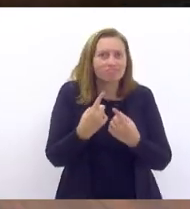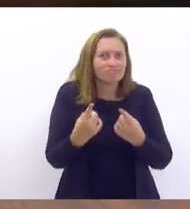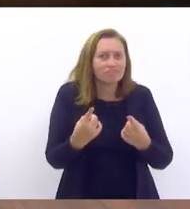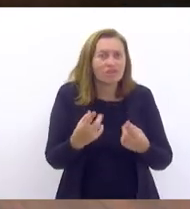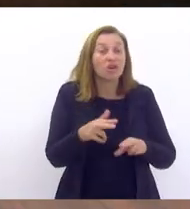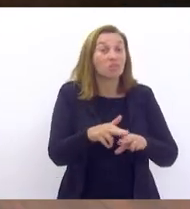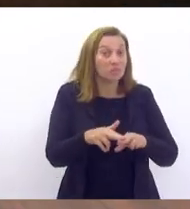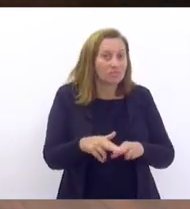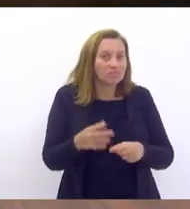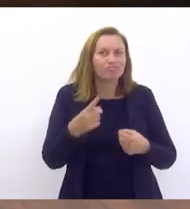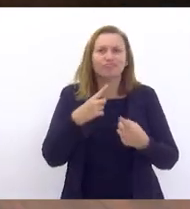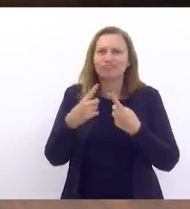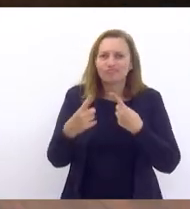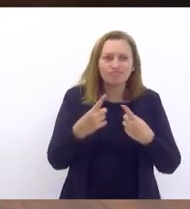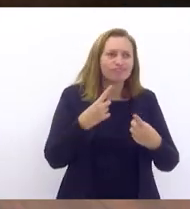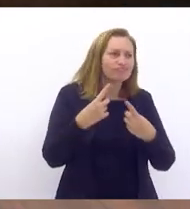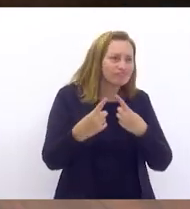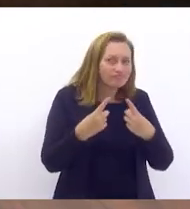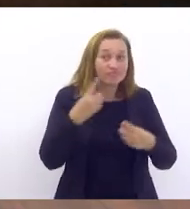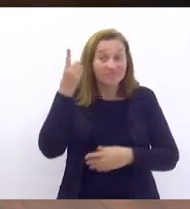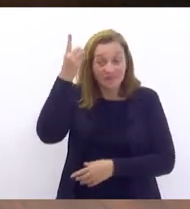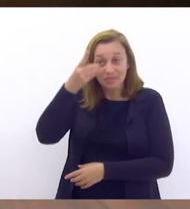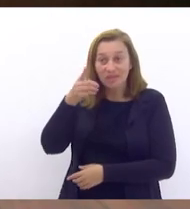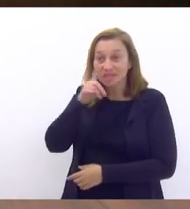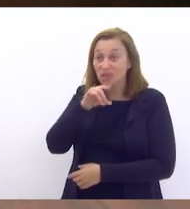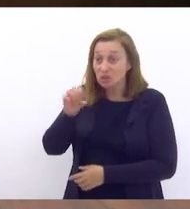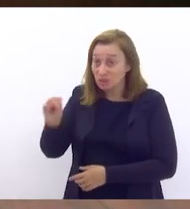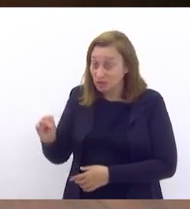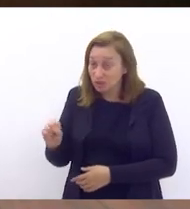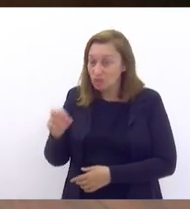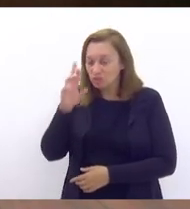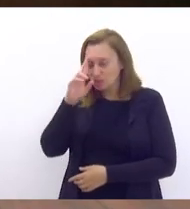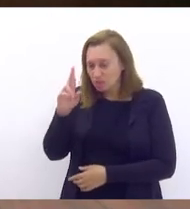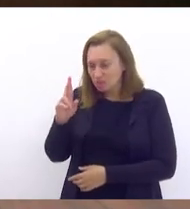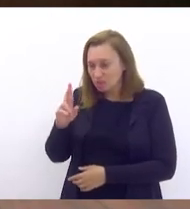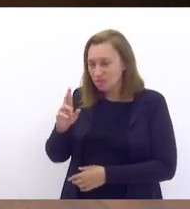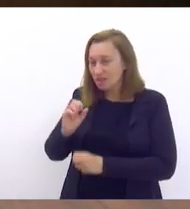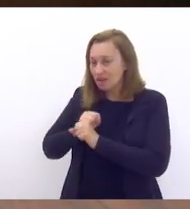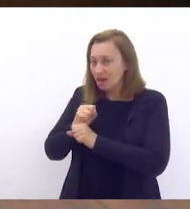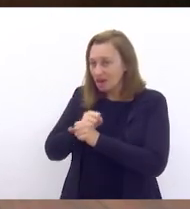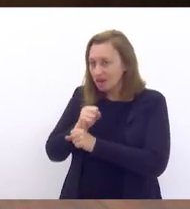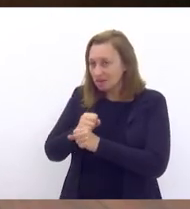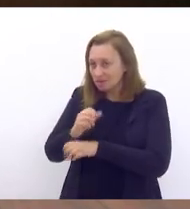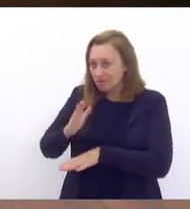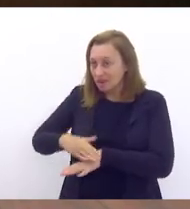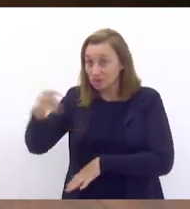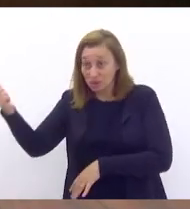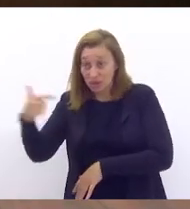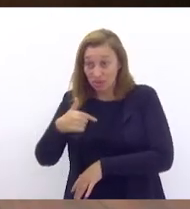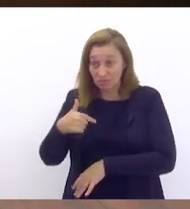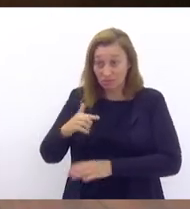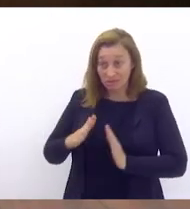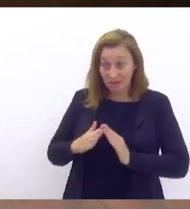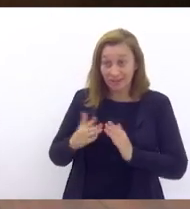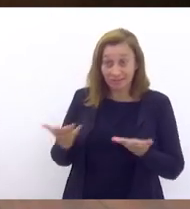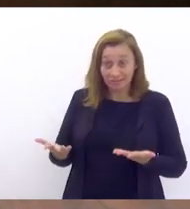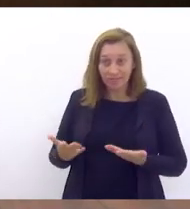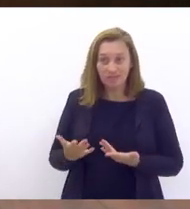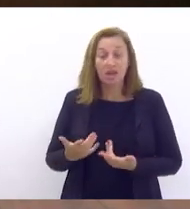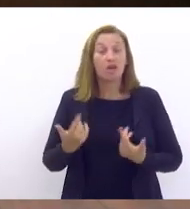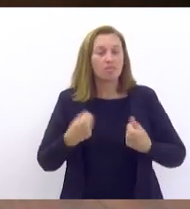por estar acontecendo esse debate, deputado Dionísio, o senhor que tem muito mais tempo de estrada do que eu, é que nós